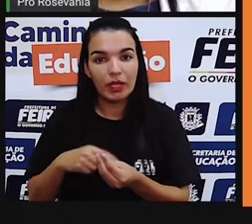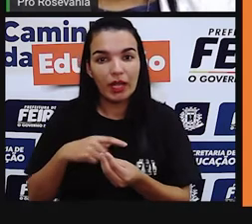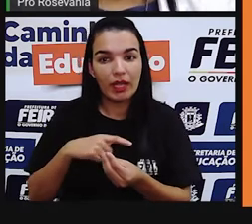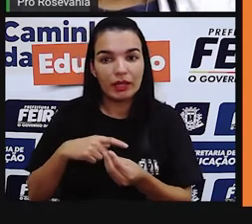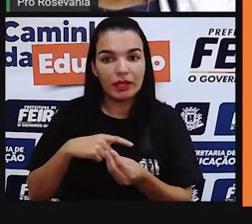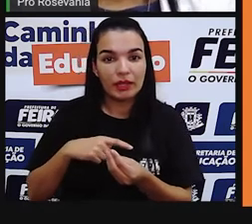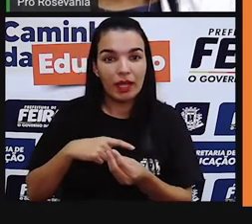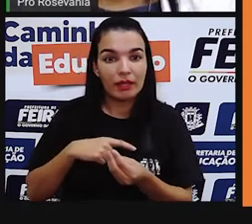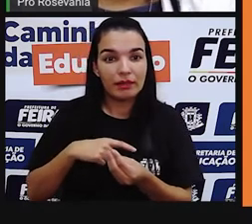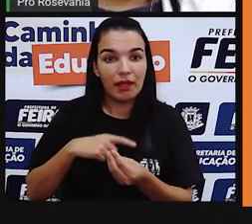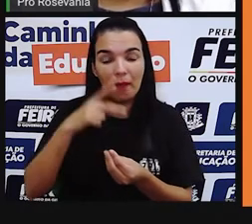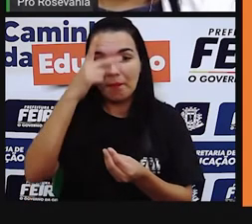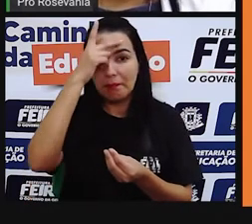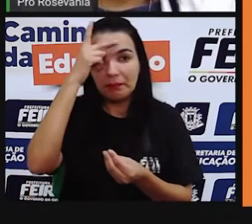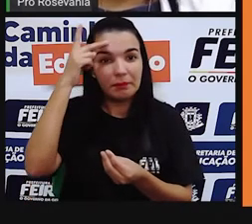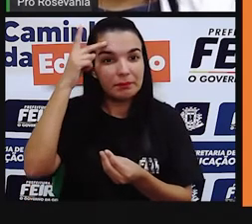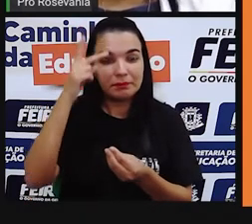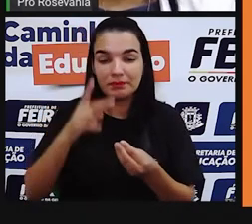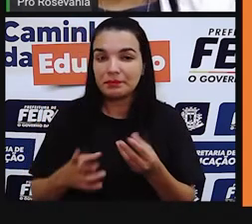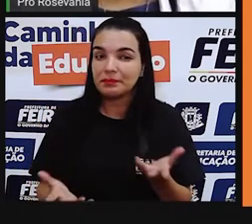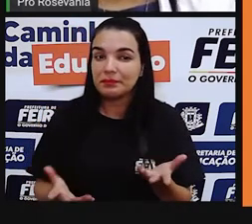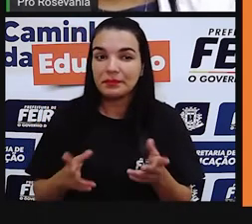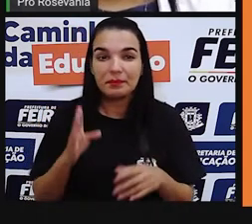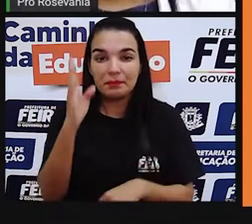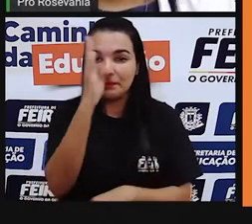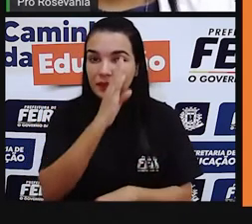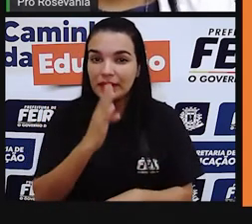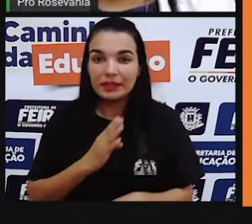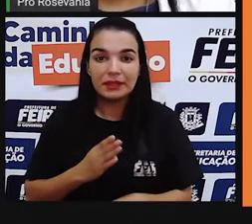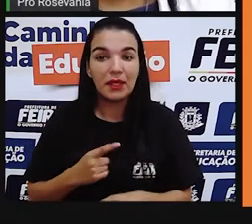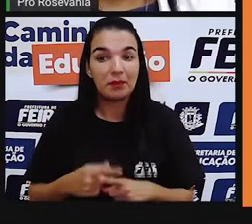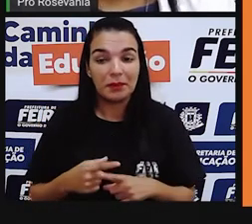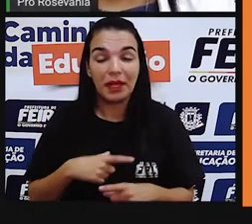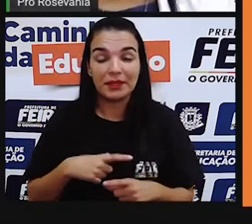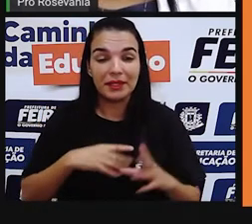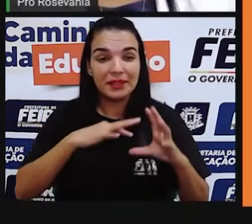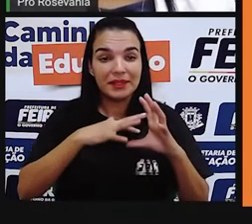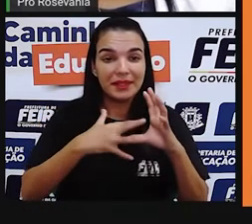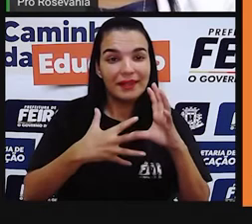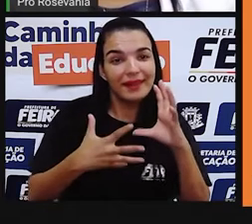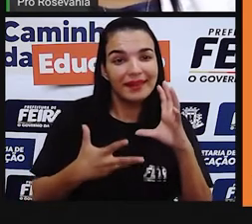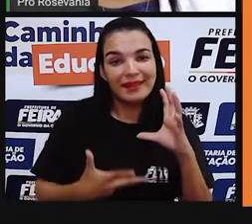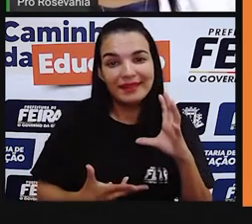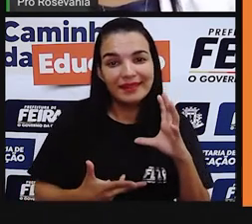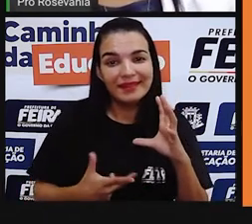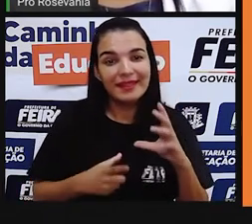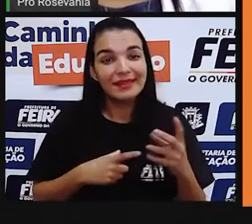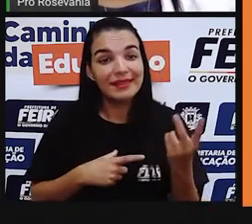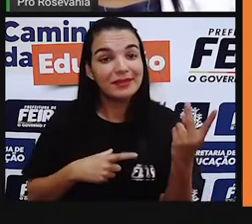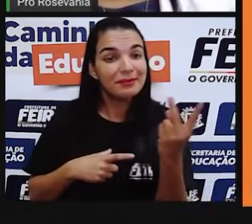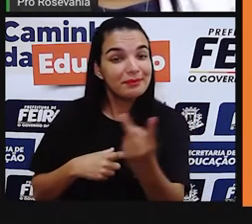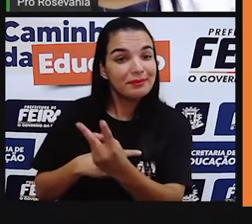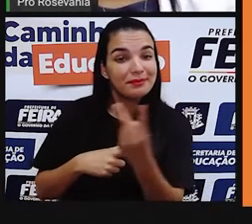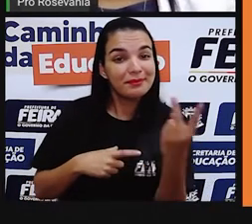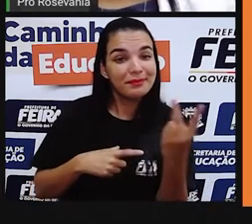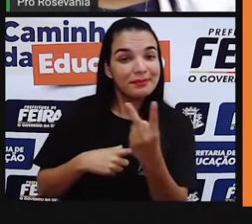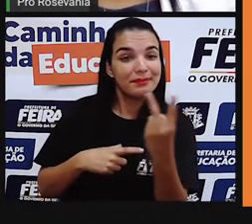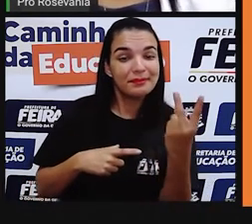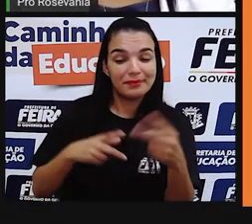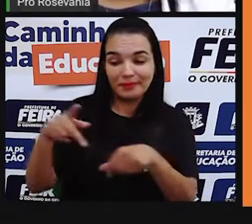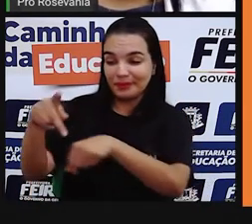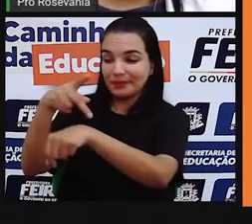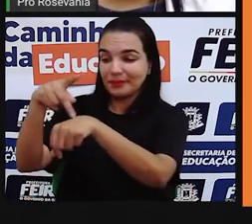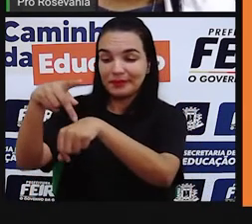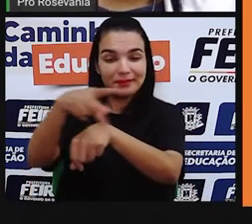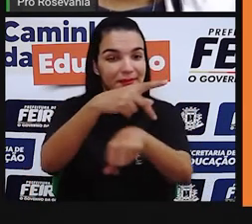população brasileira, não tem como dizer que não é, porque a gente tem característica, né, desses povos todos, de todos os povos que tem